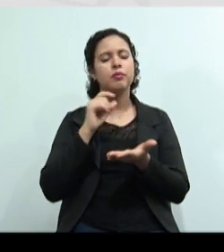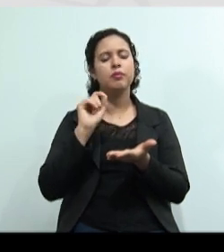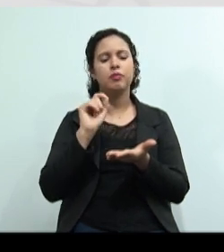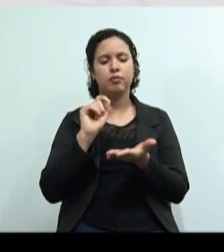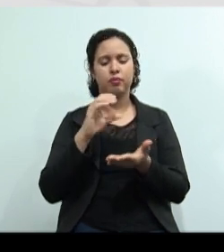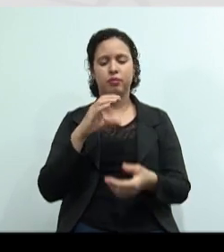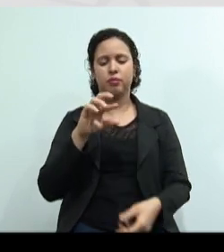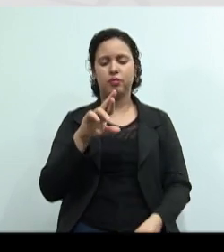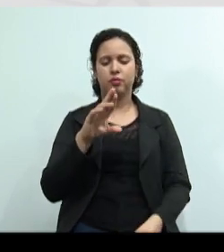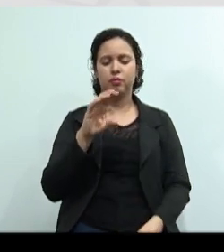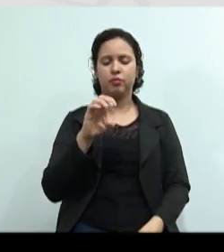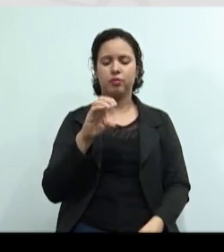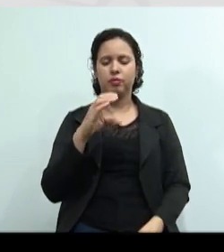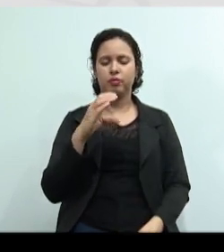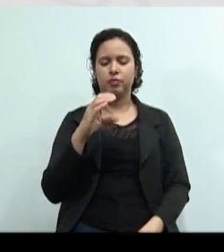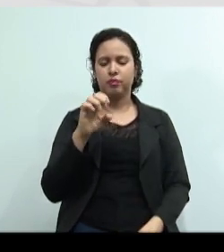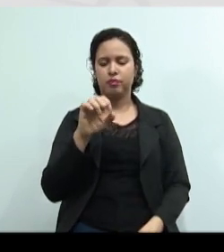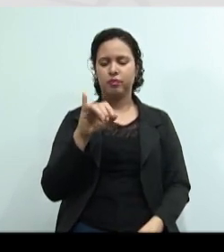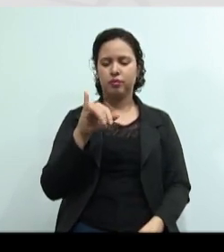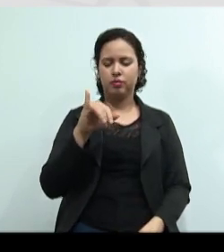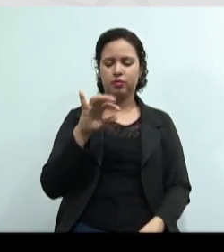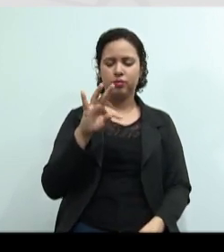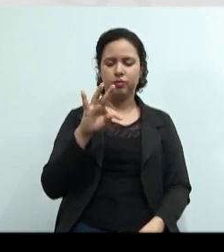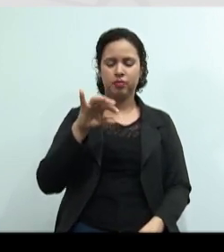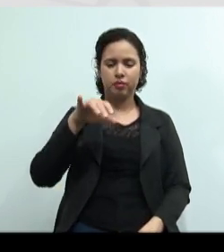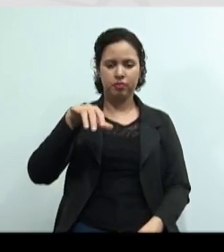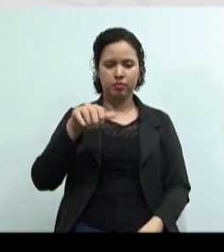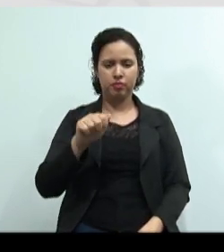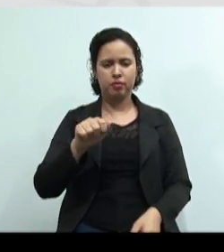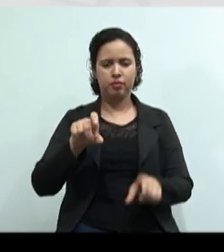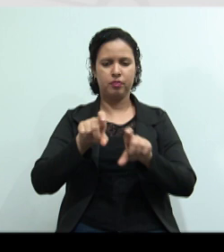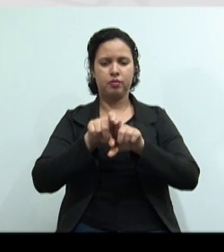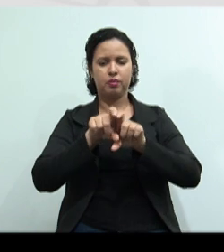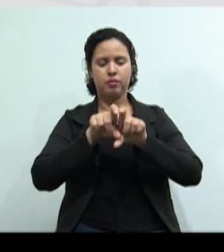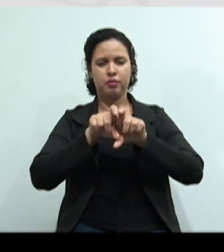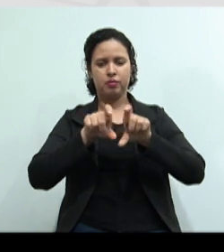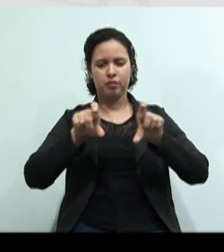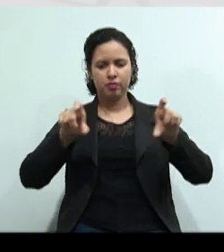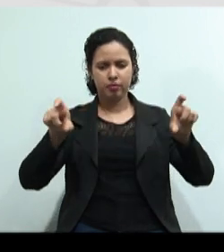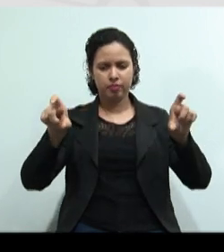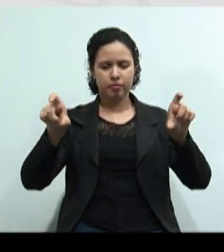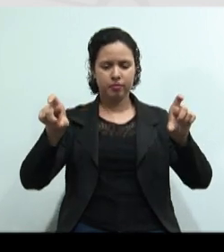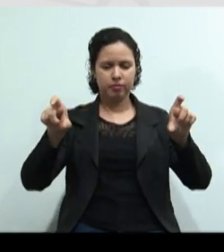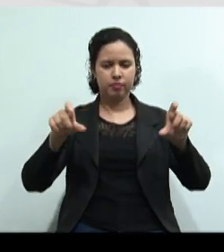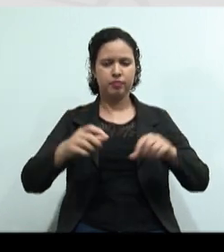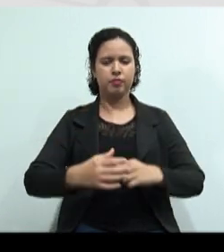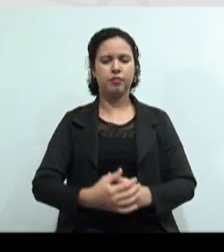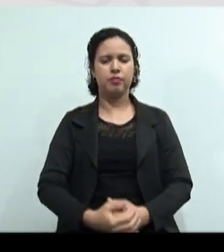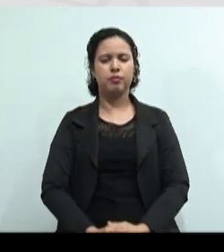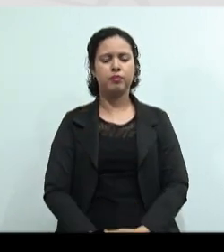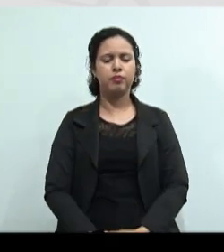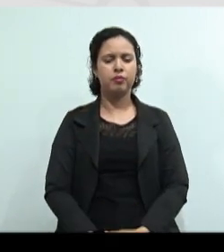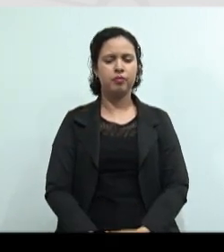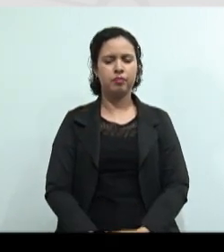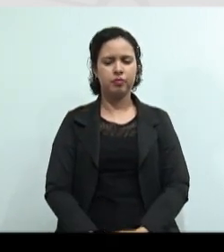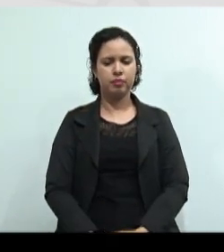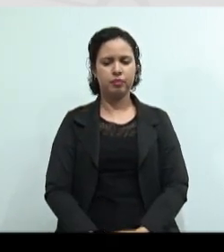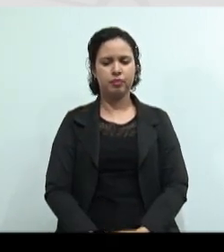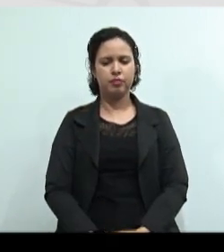PV igual CTU dividido, aí abre parênteses, 1 menos ET, que são os